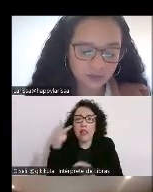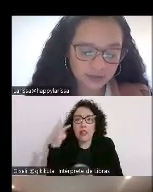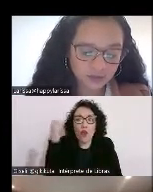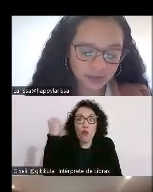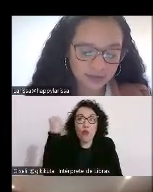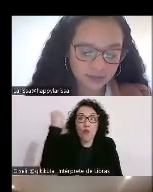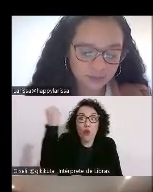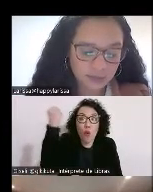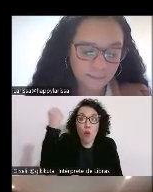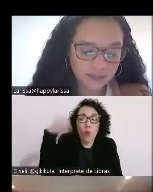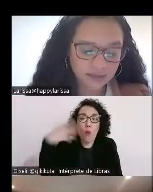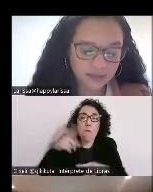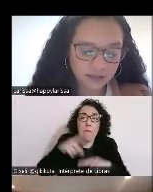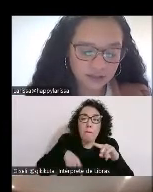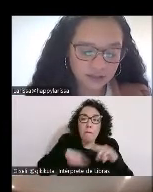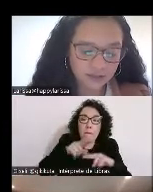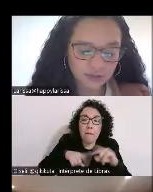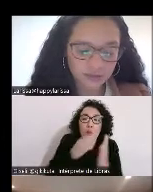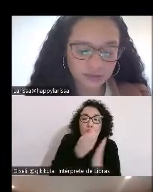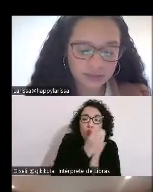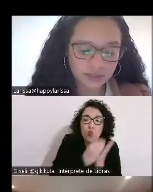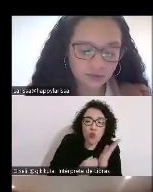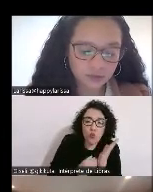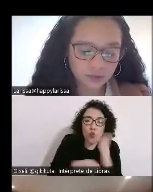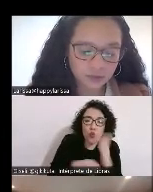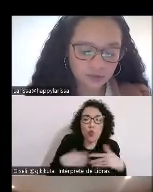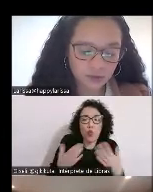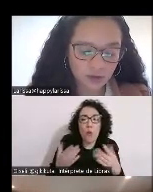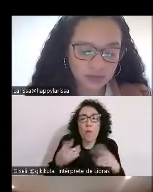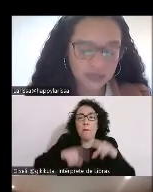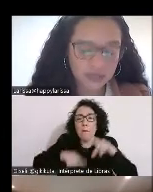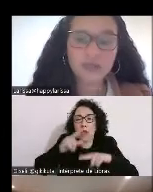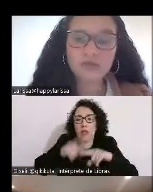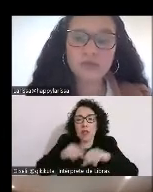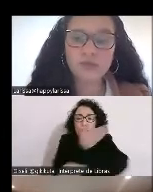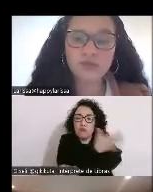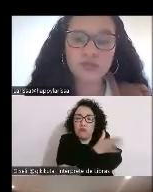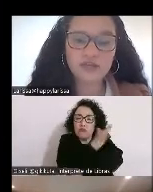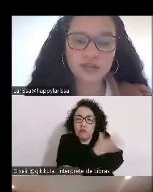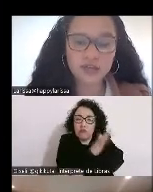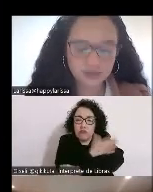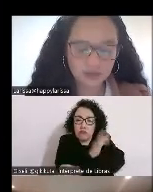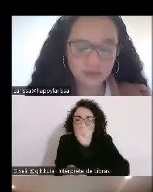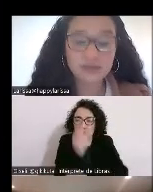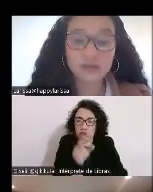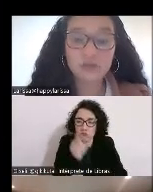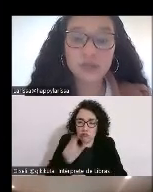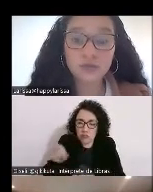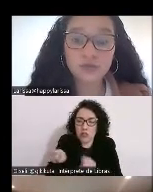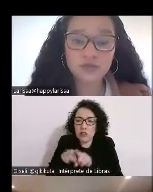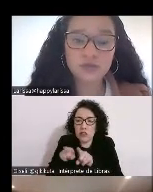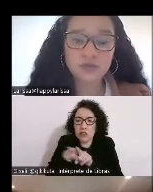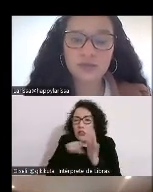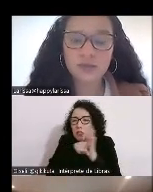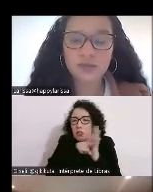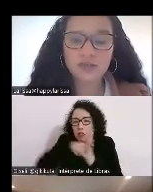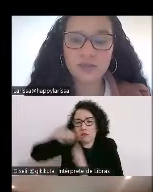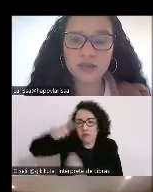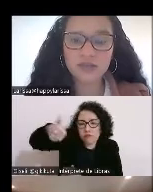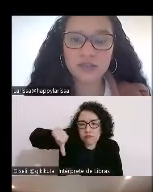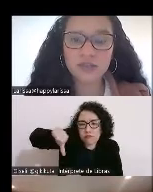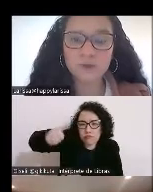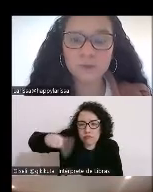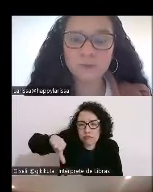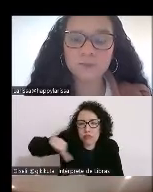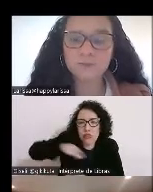materiais curriculares, materiais de treinamento de desenvolvimento pessoal e instrumentos de avaliação, que são os recursos que na parte de